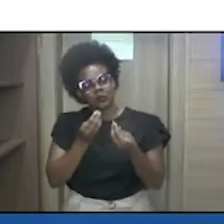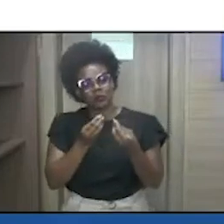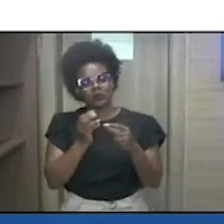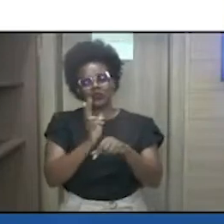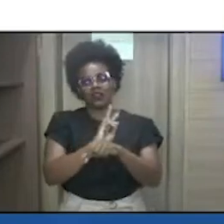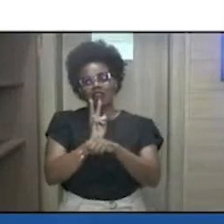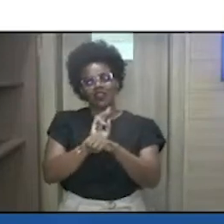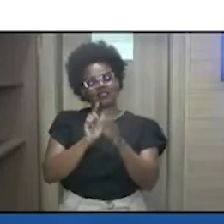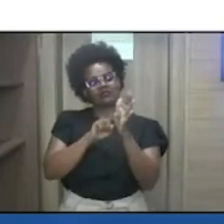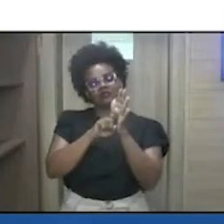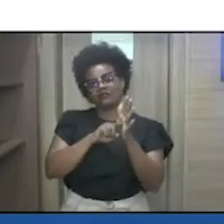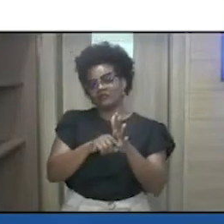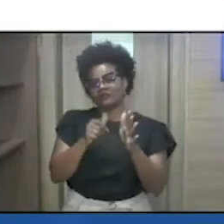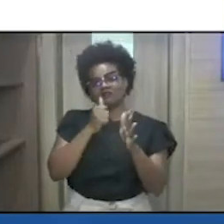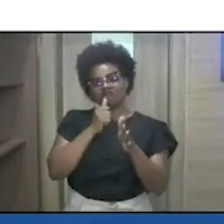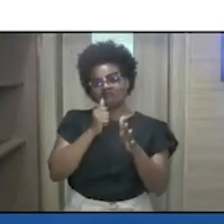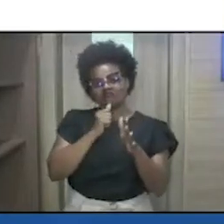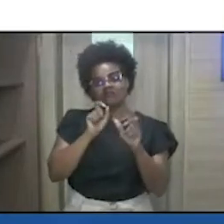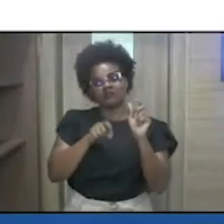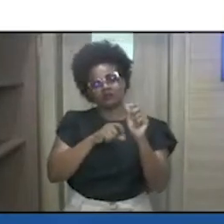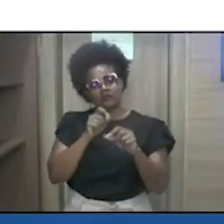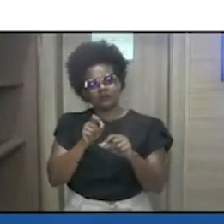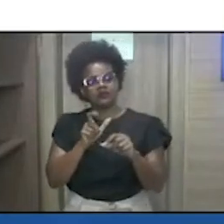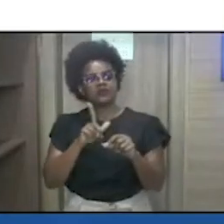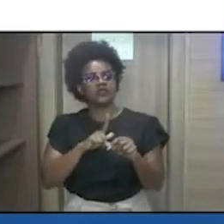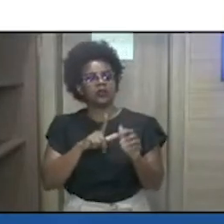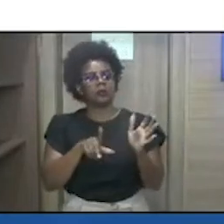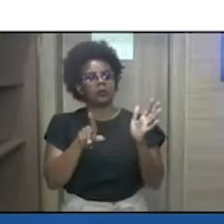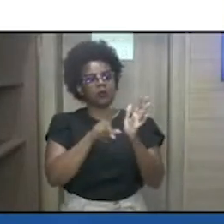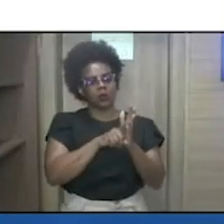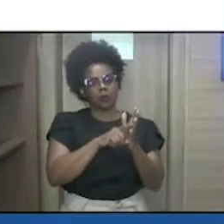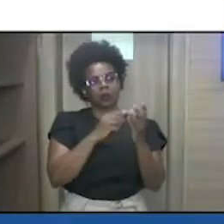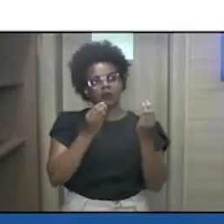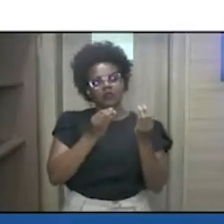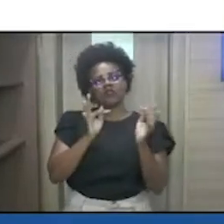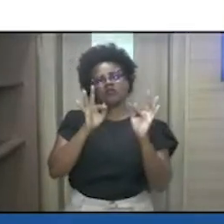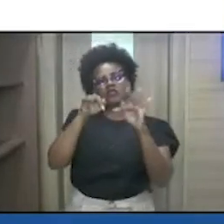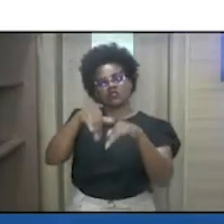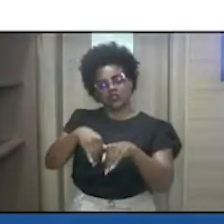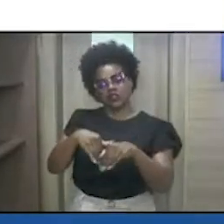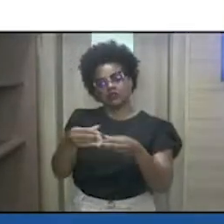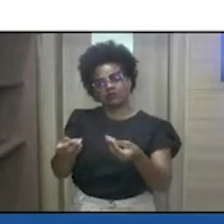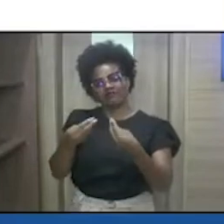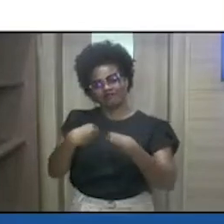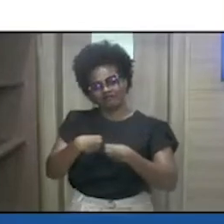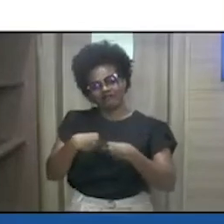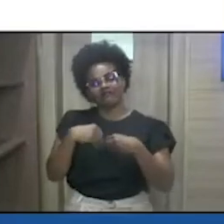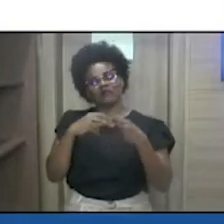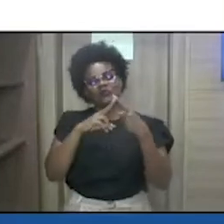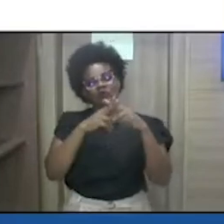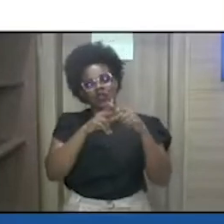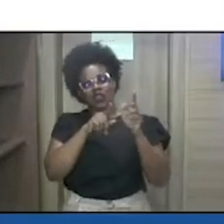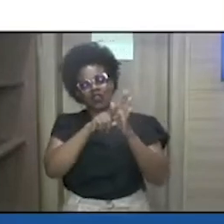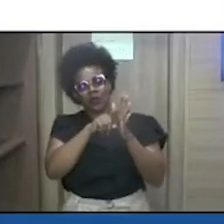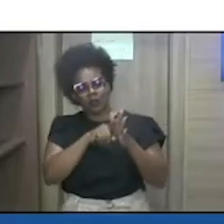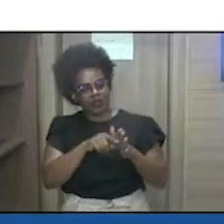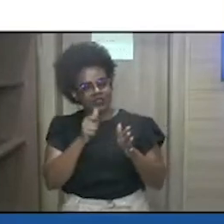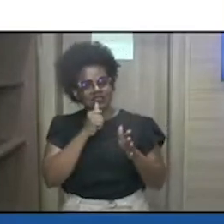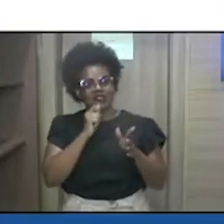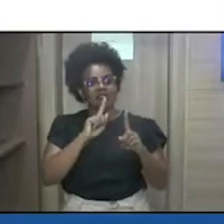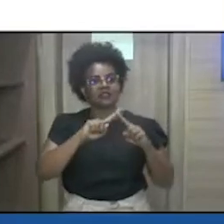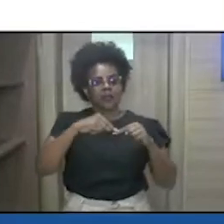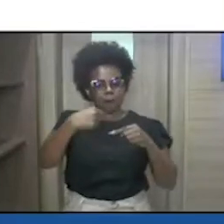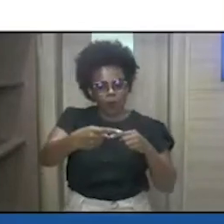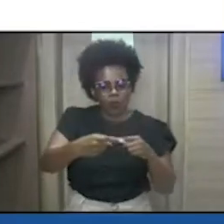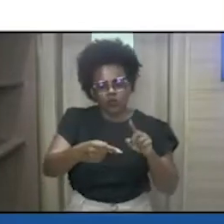monitoramento sistemático dessa satisfação do usuário após o recebimento e nem depois de um tempo se aquela prótese está